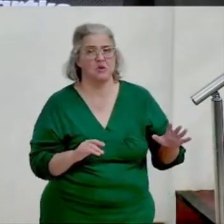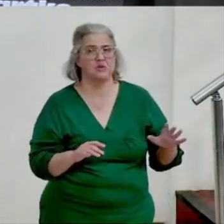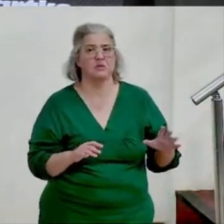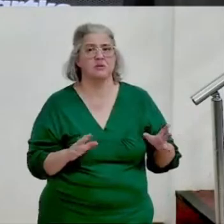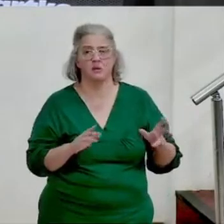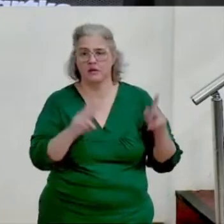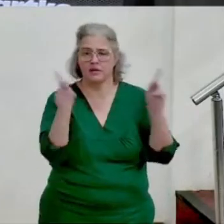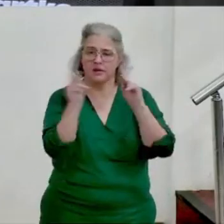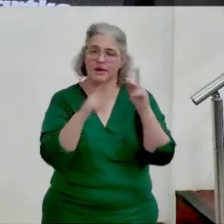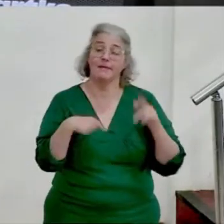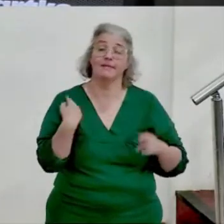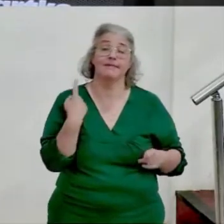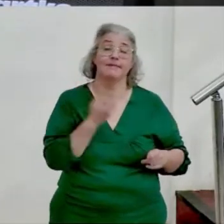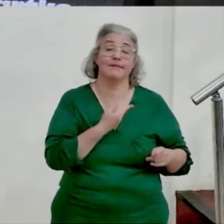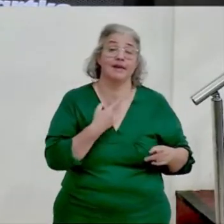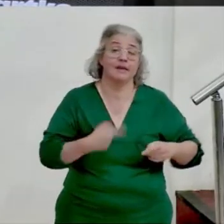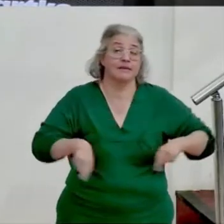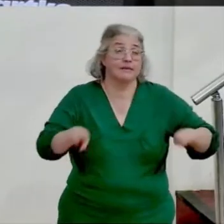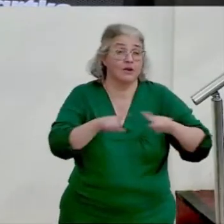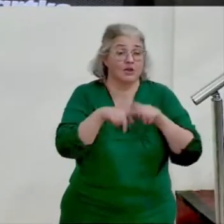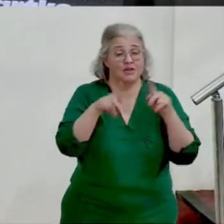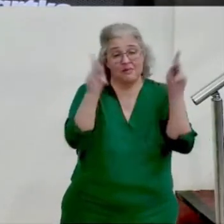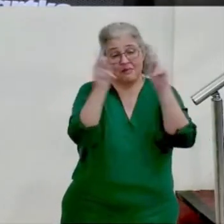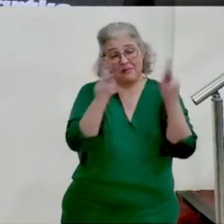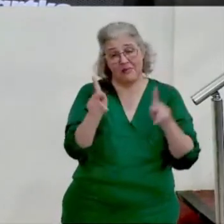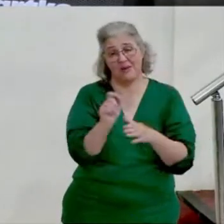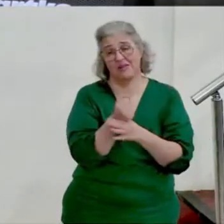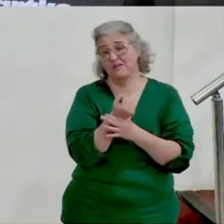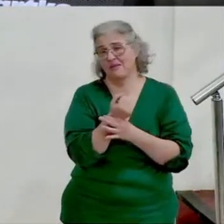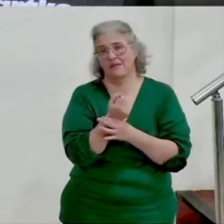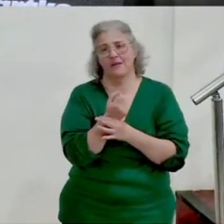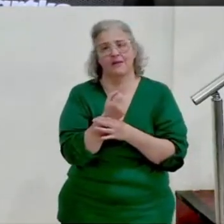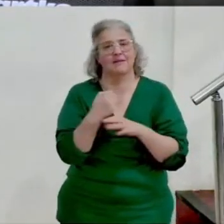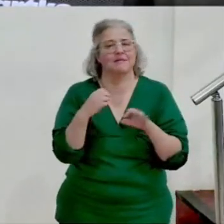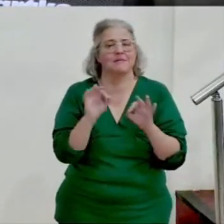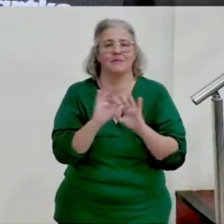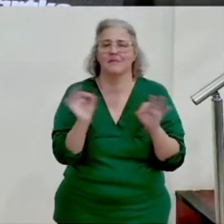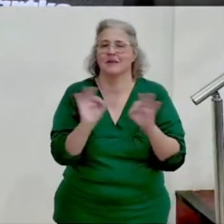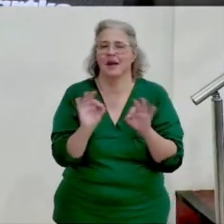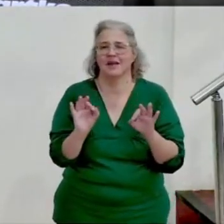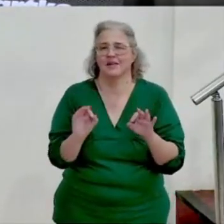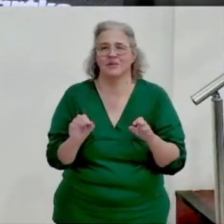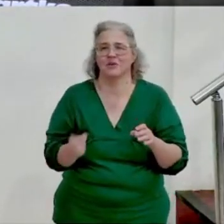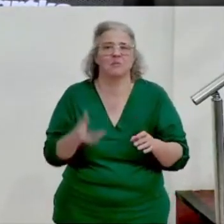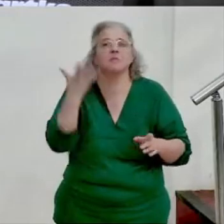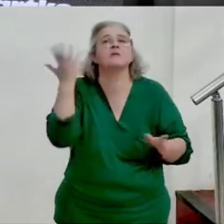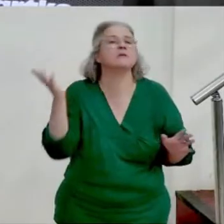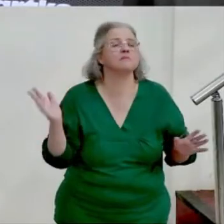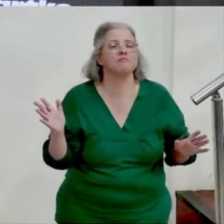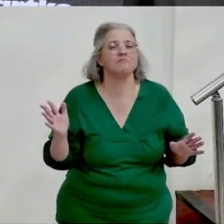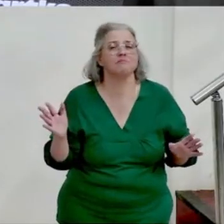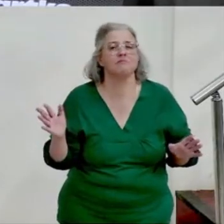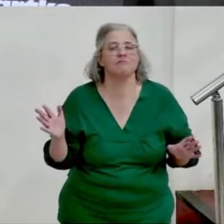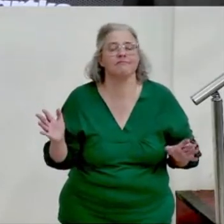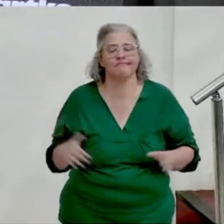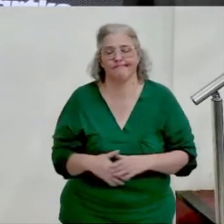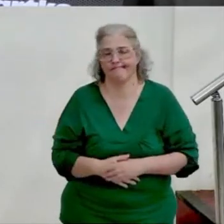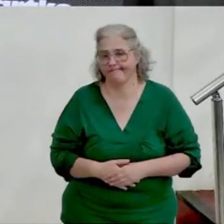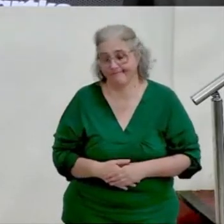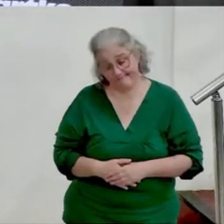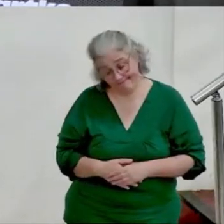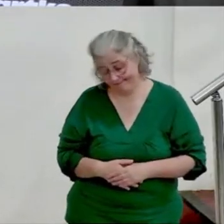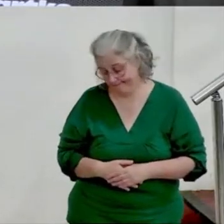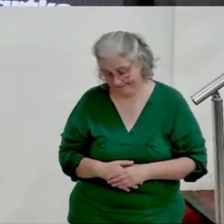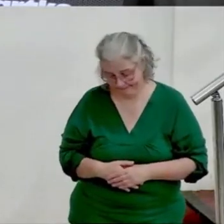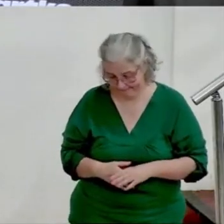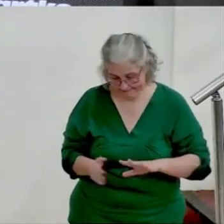paz e segurança. Nada pode nos atingir. Mas ainda mais nessa frase.